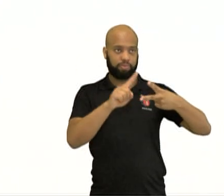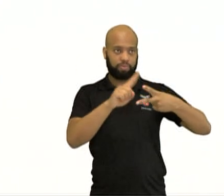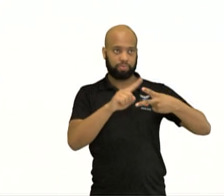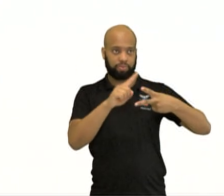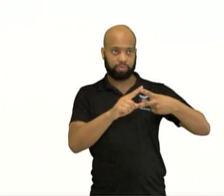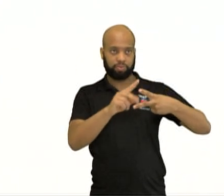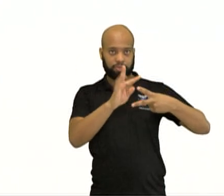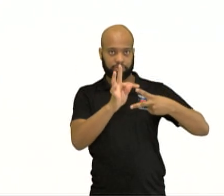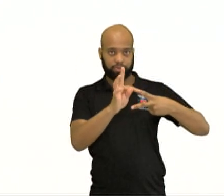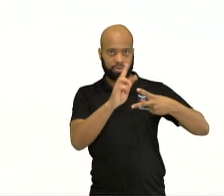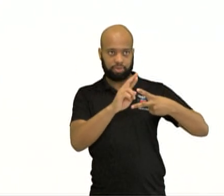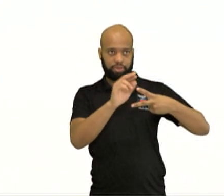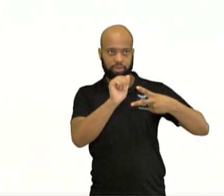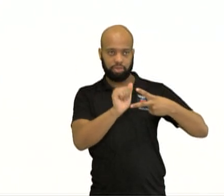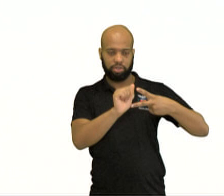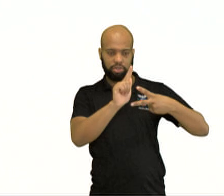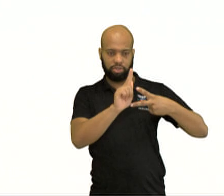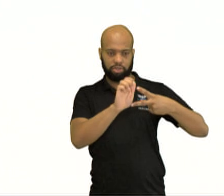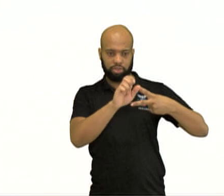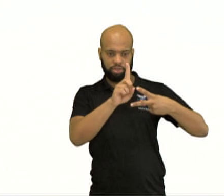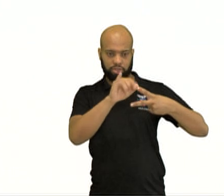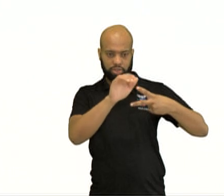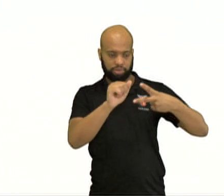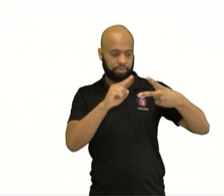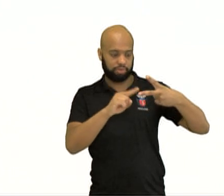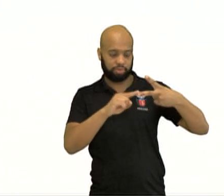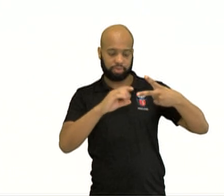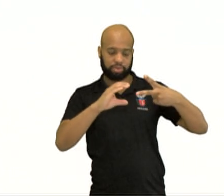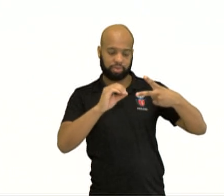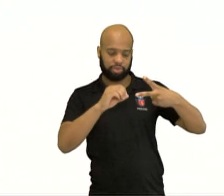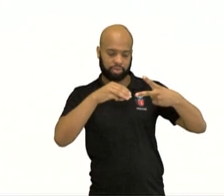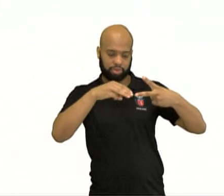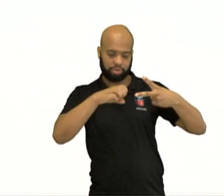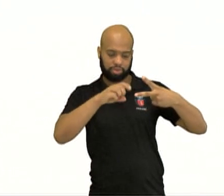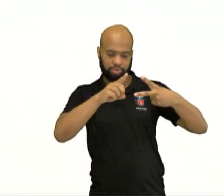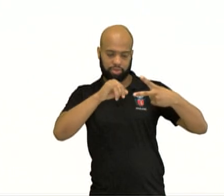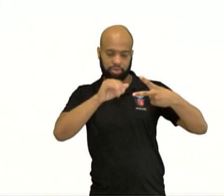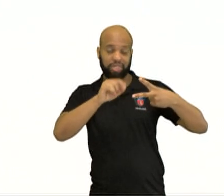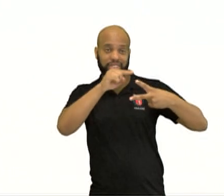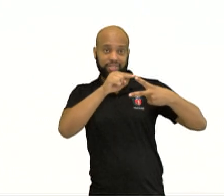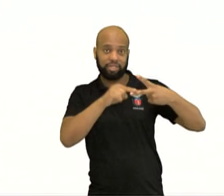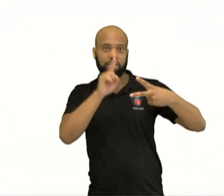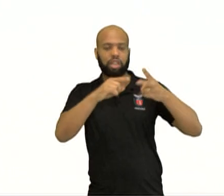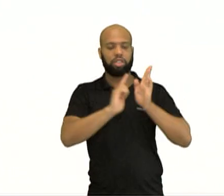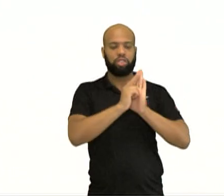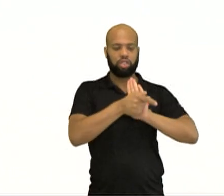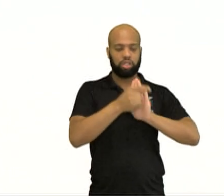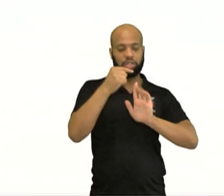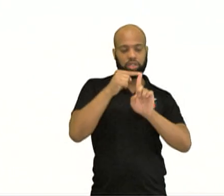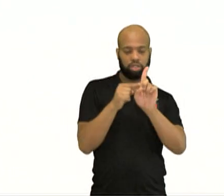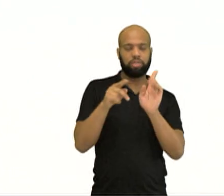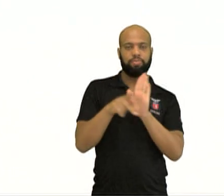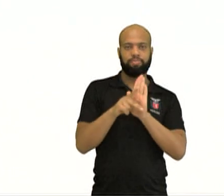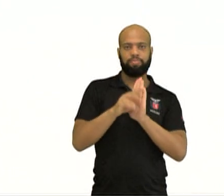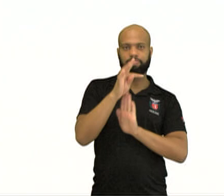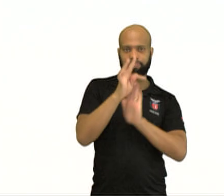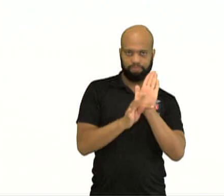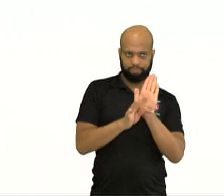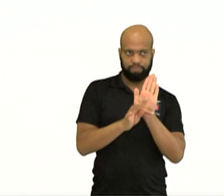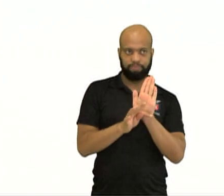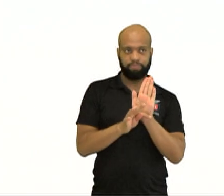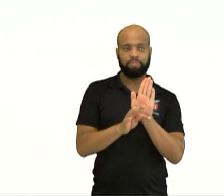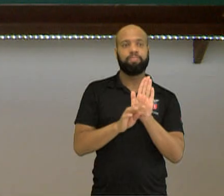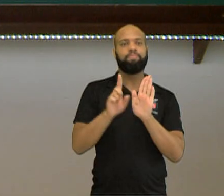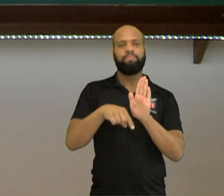e comédia. Então, o texto teatral, o texto dramático, ele é um texto completo. Ele